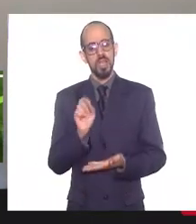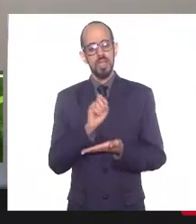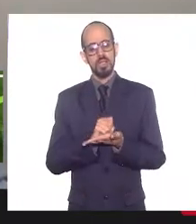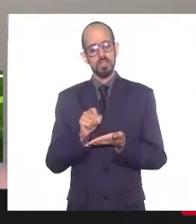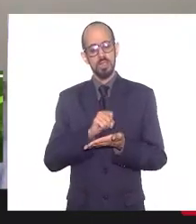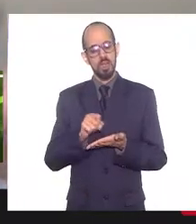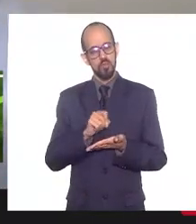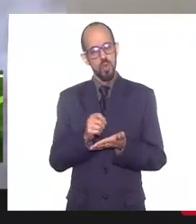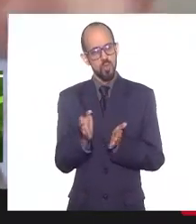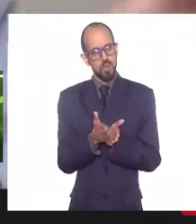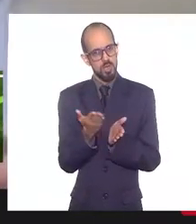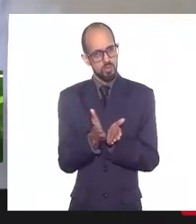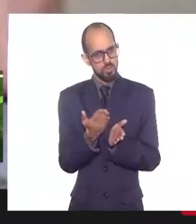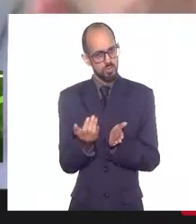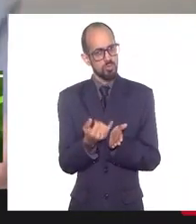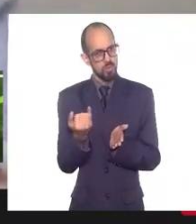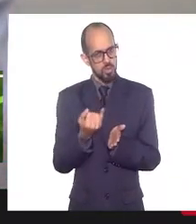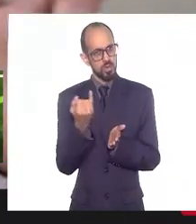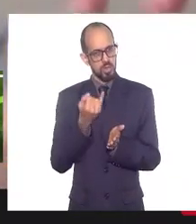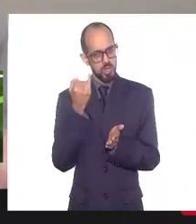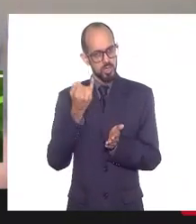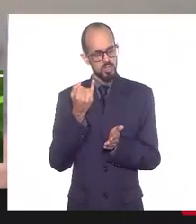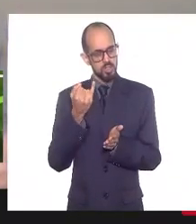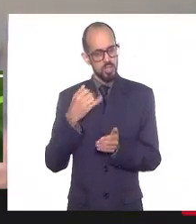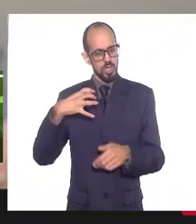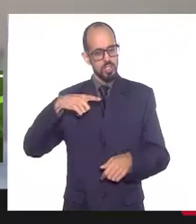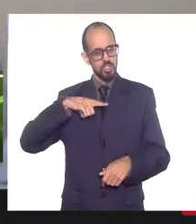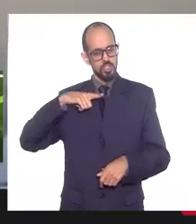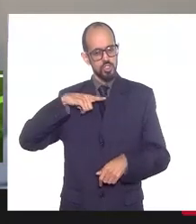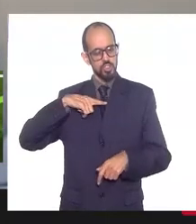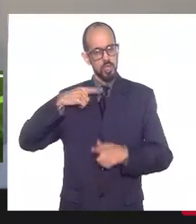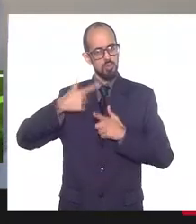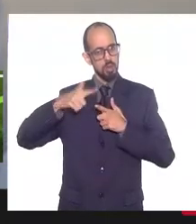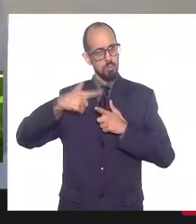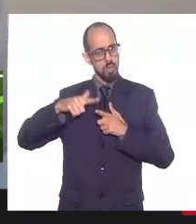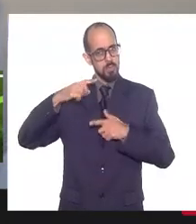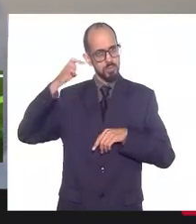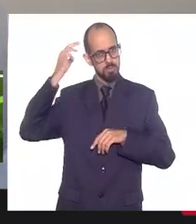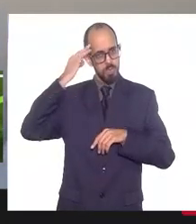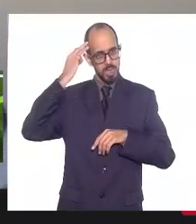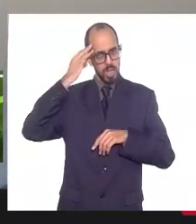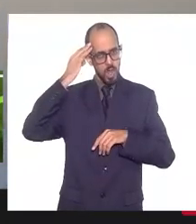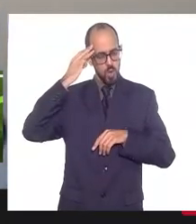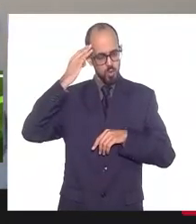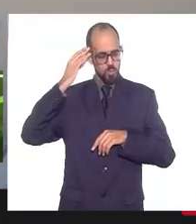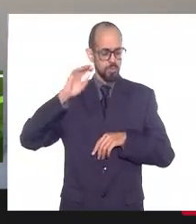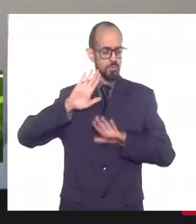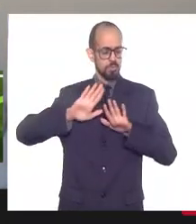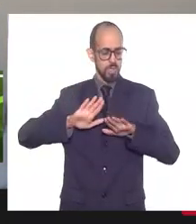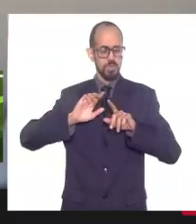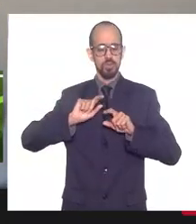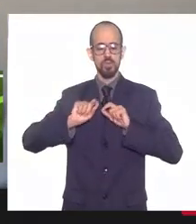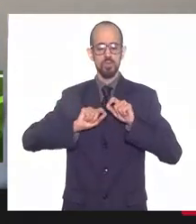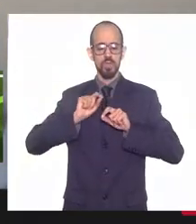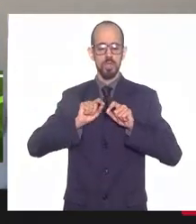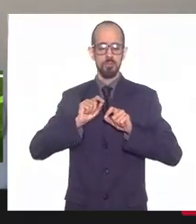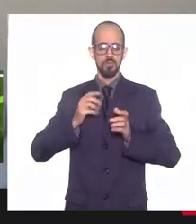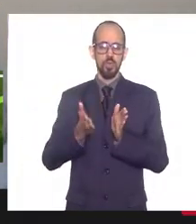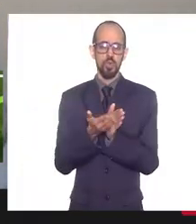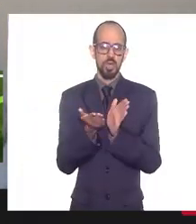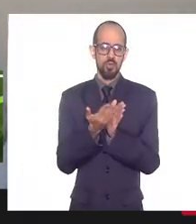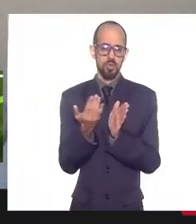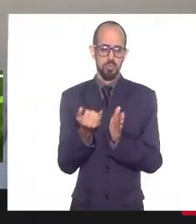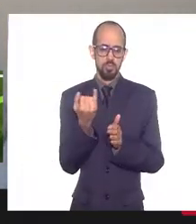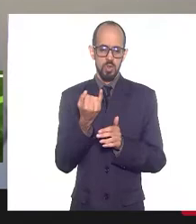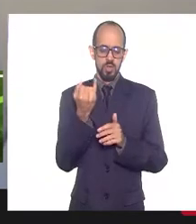obras importantes, viveu atormentado por problemas de saúde mental, mas escreveu obras importantes. Uma delas é um